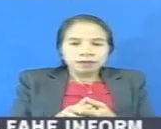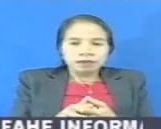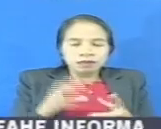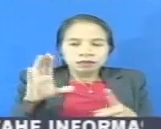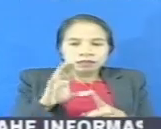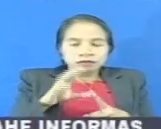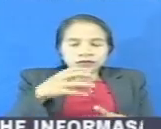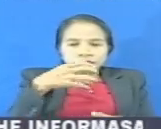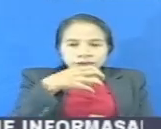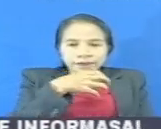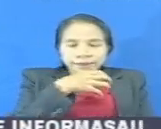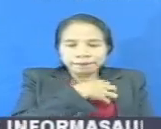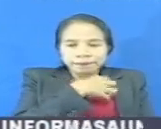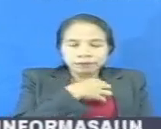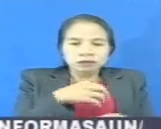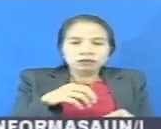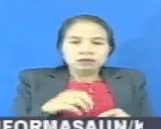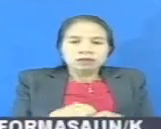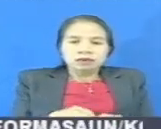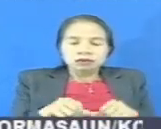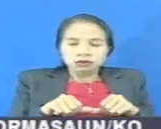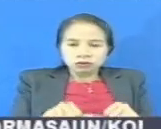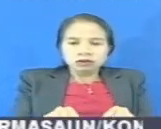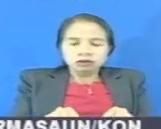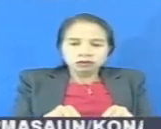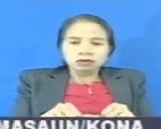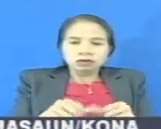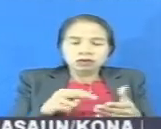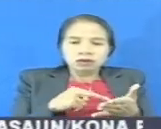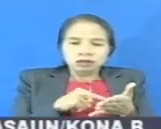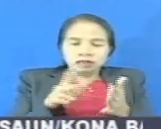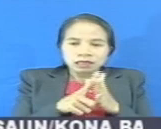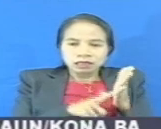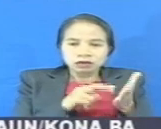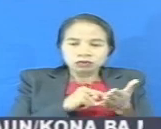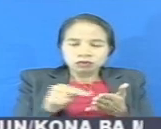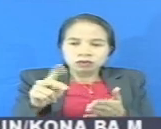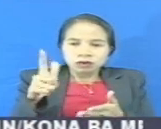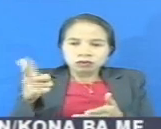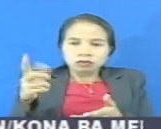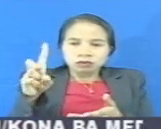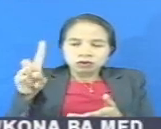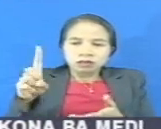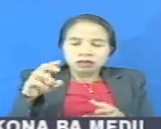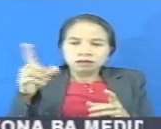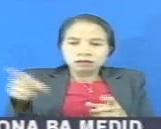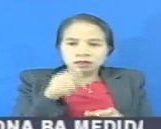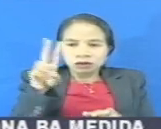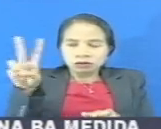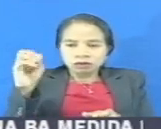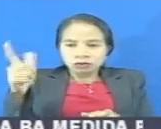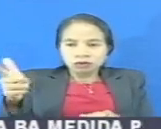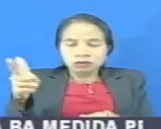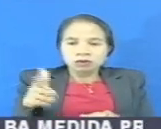Comando Geral Penteli quarta-feira ne continua sensibiliza decreto governo número Ronulo Resin Ida barra Rihun Rua Ronulo com